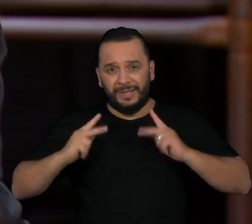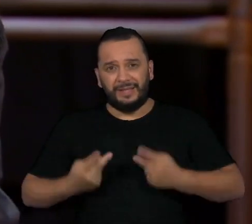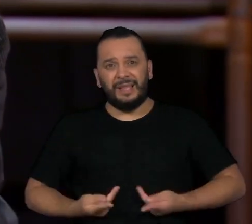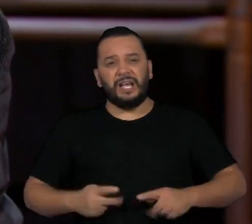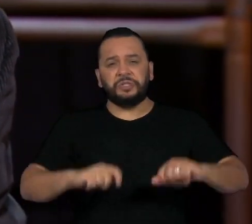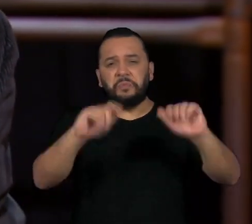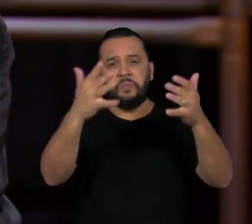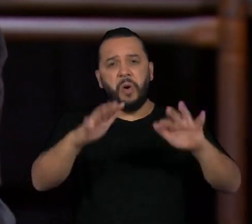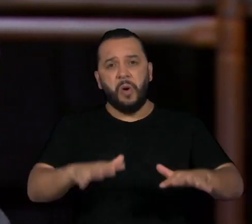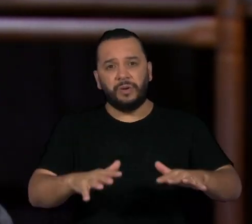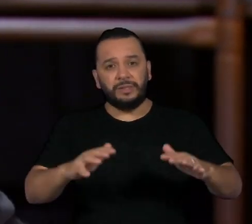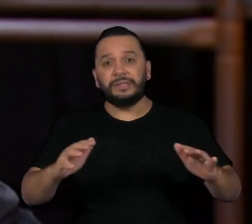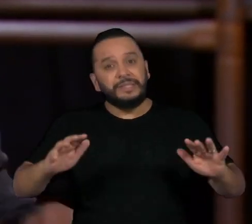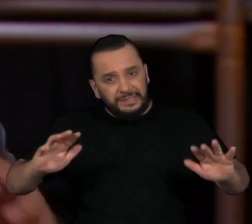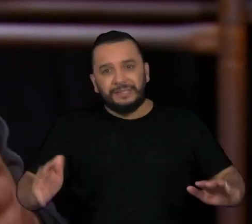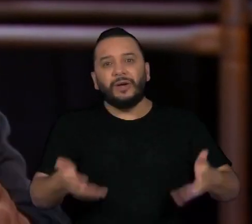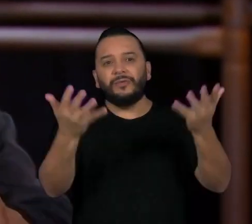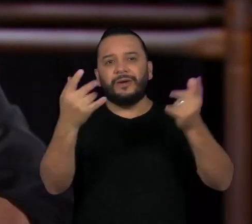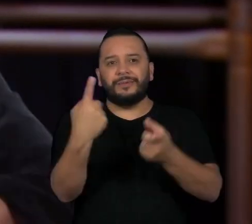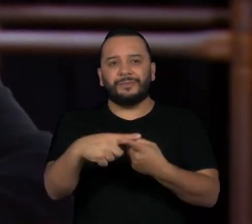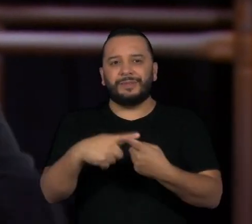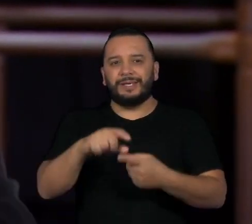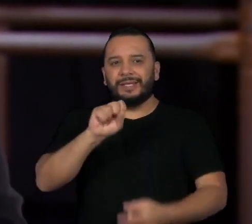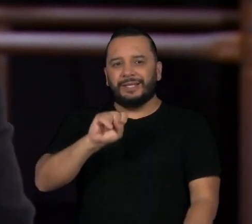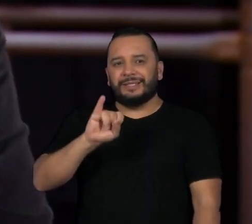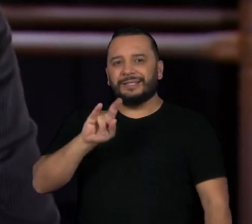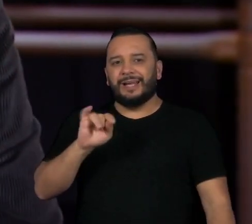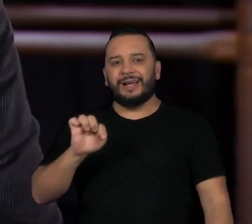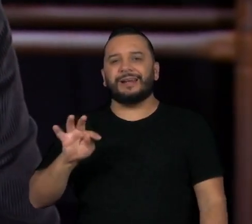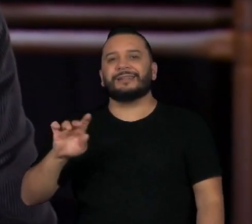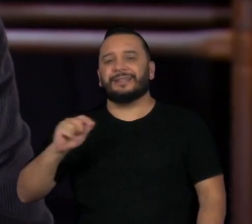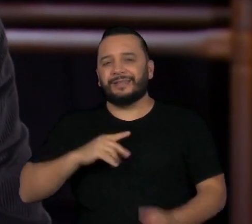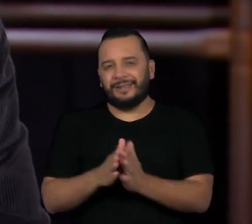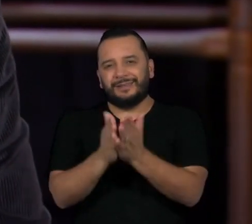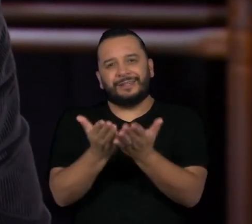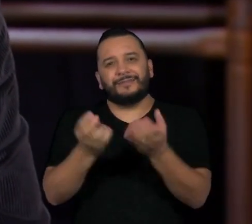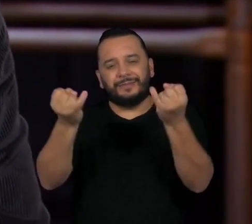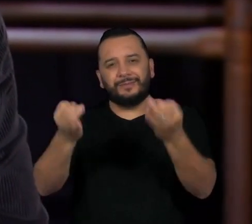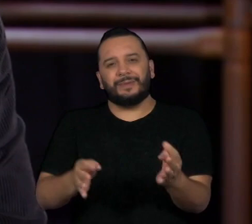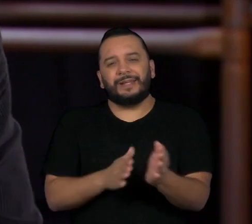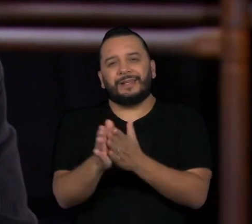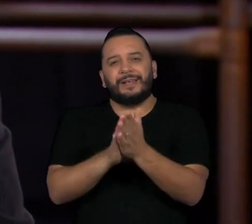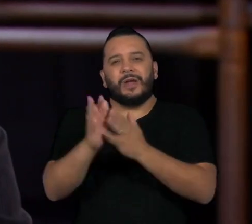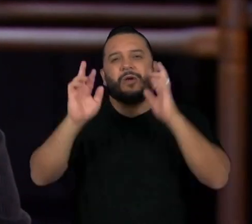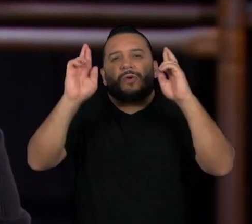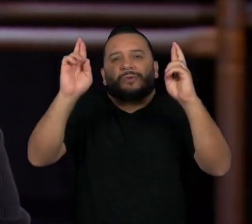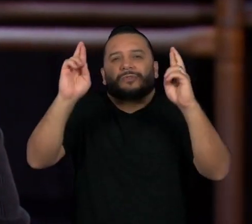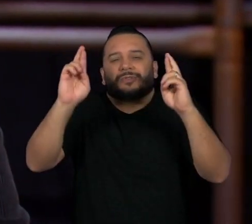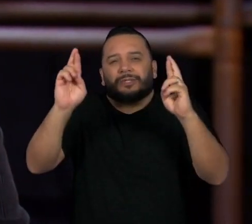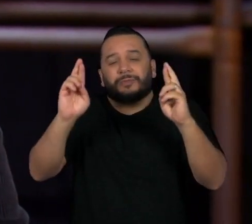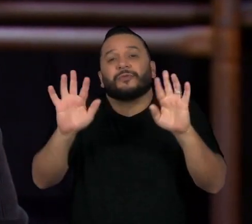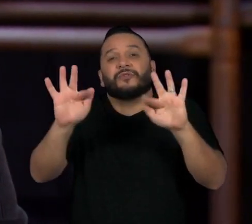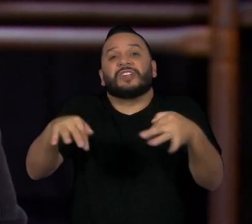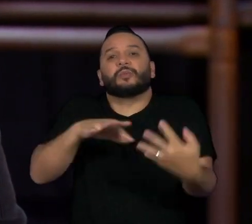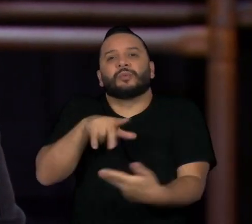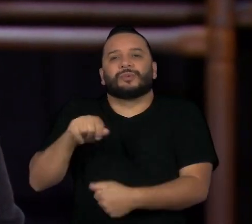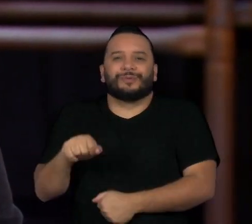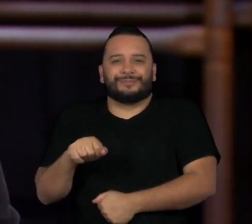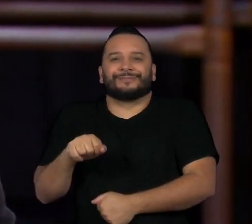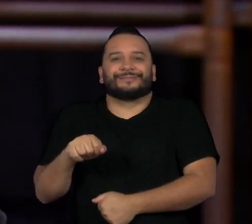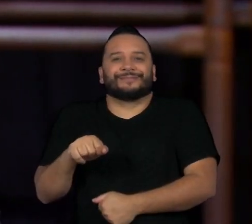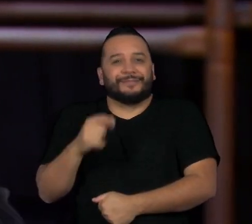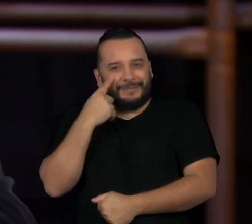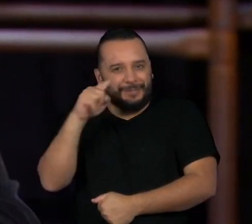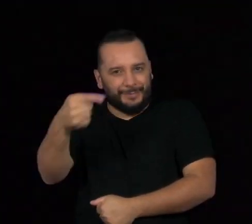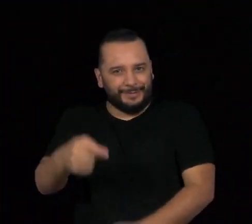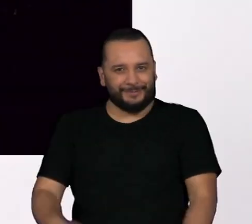abismo, porque Siddhartha Ribeiro tem um livro que fala do otimismo no fim do mundo. Vê se pode. A